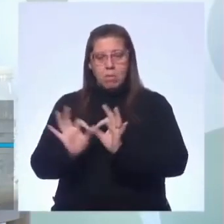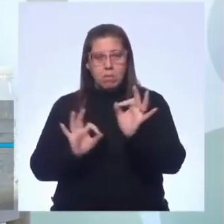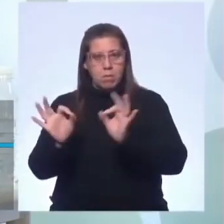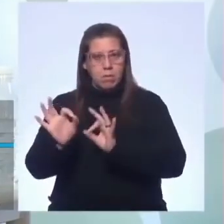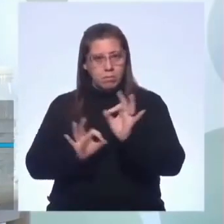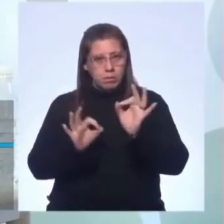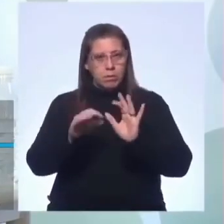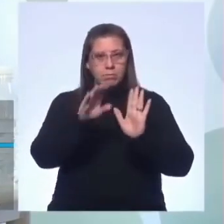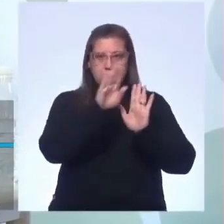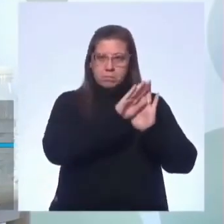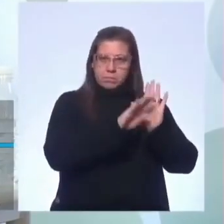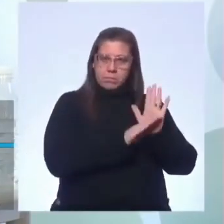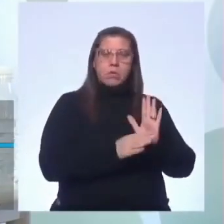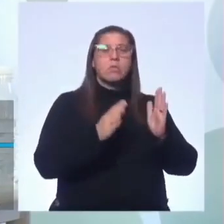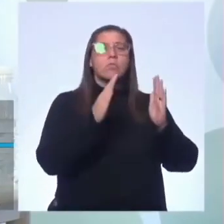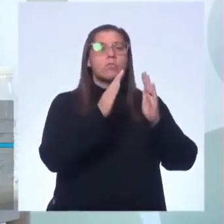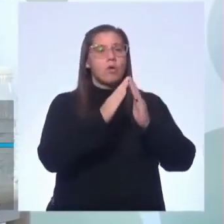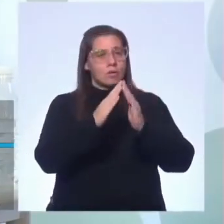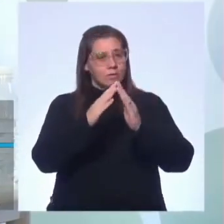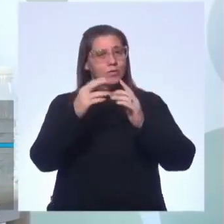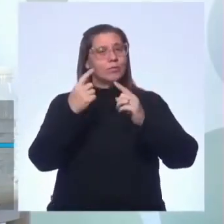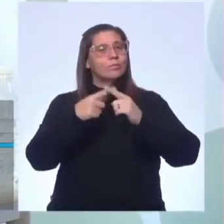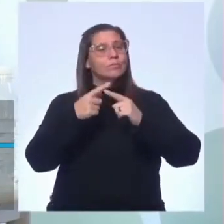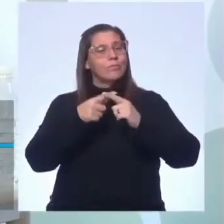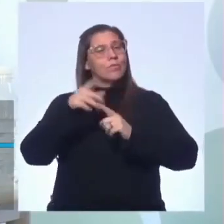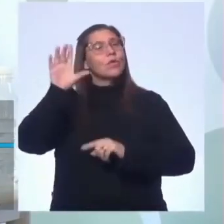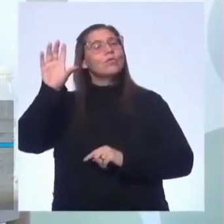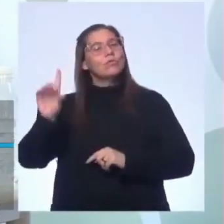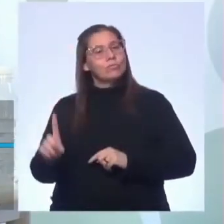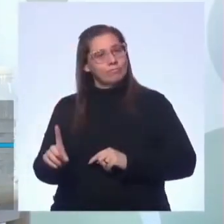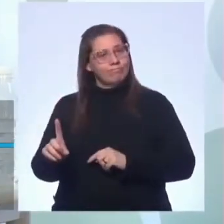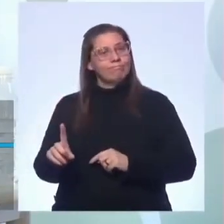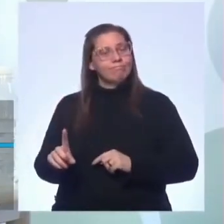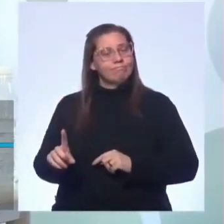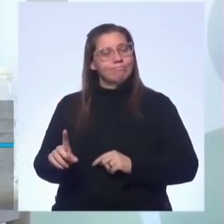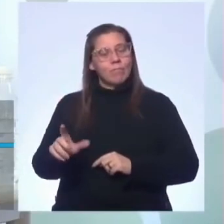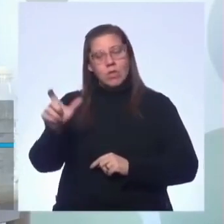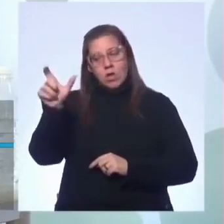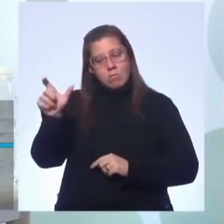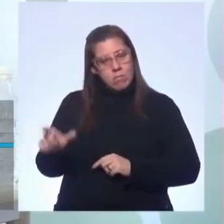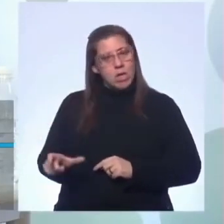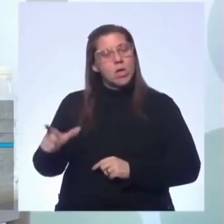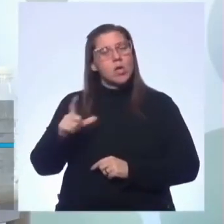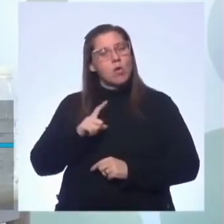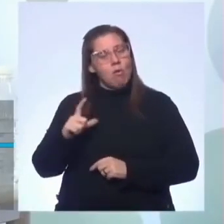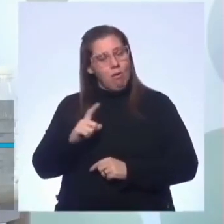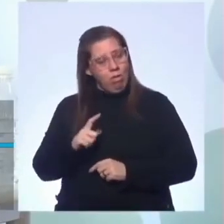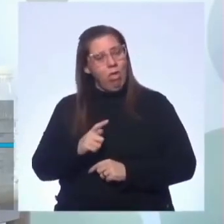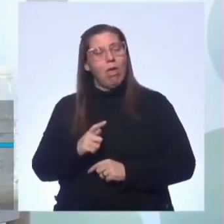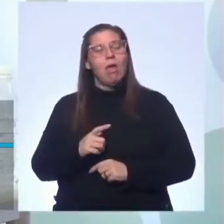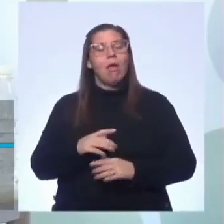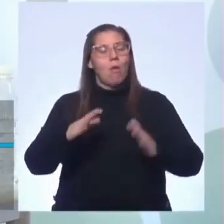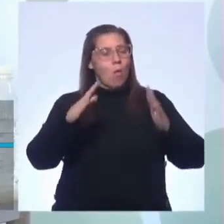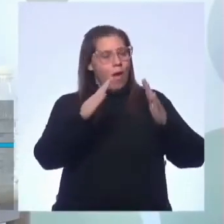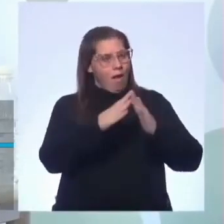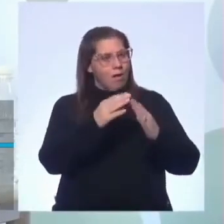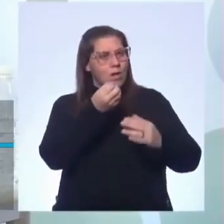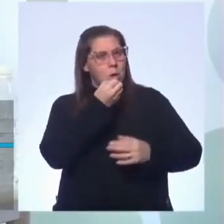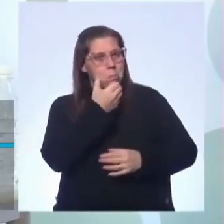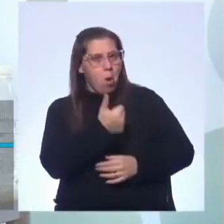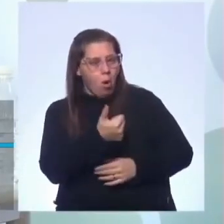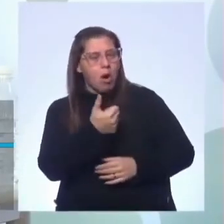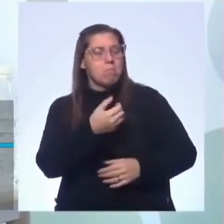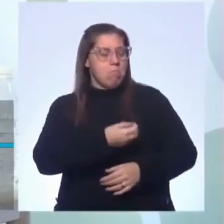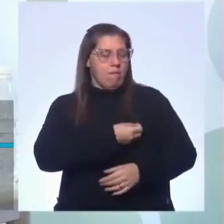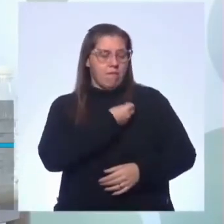projetos, né, de moradia, porque é um direito do cidadão ter uma moradia adequada com